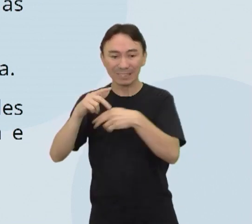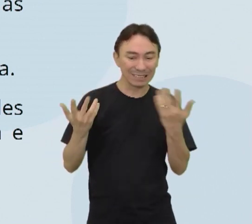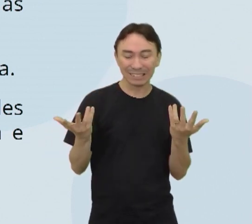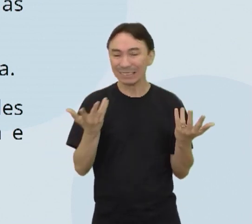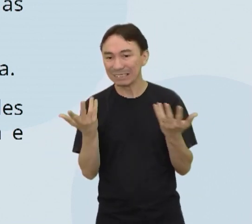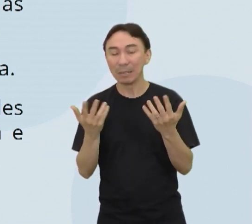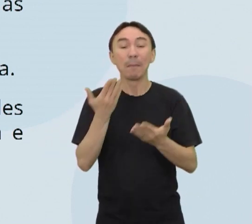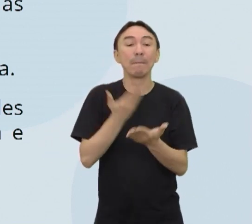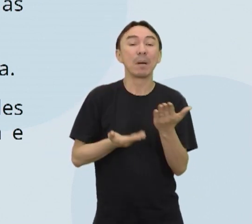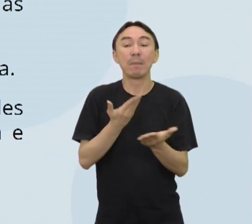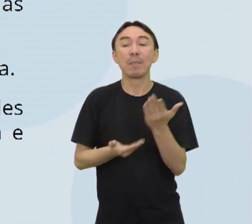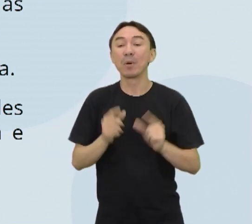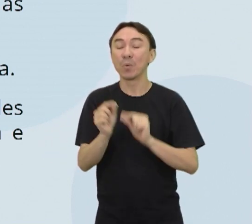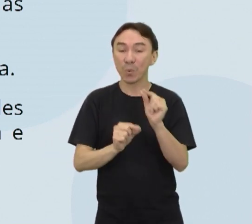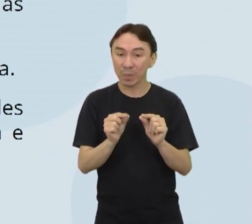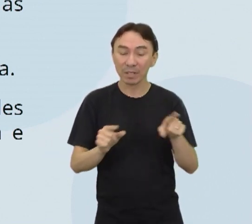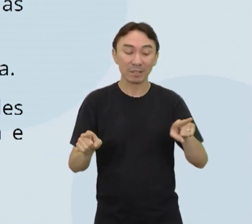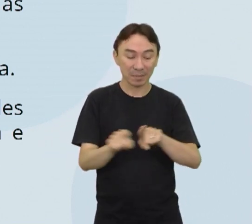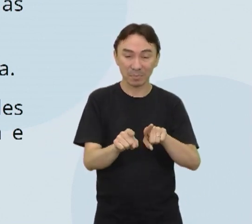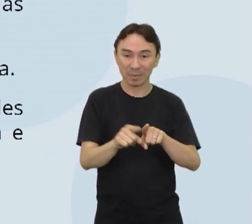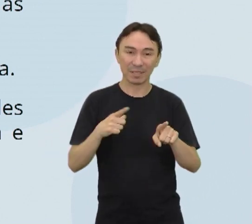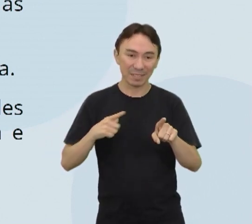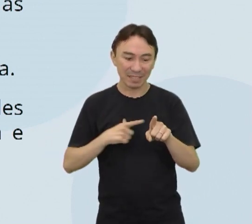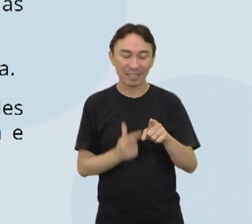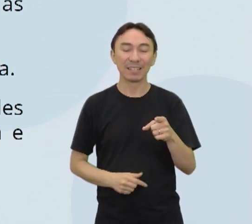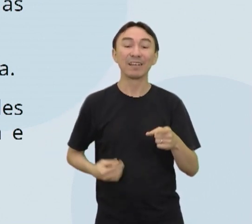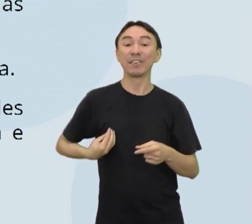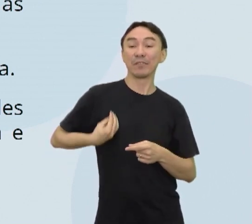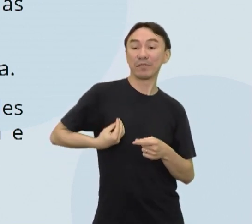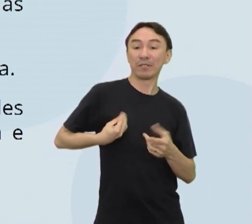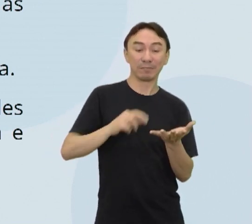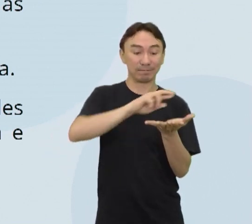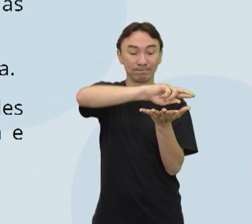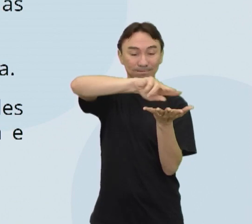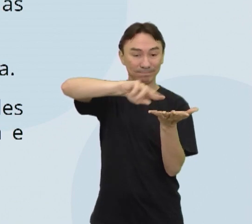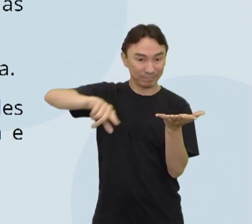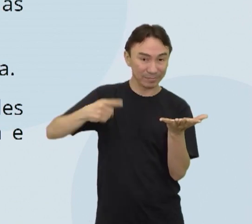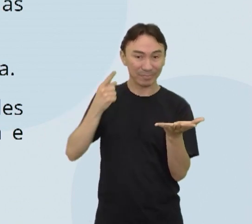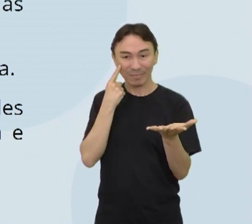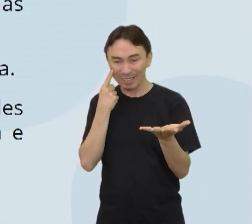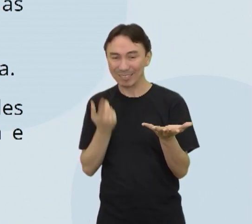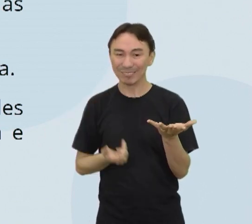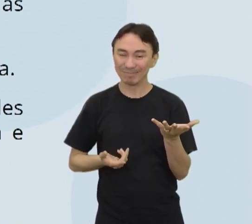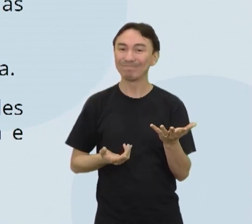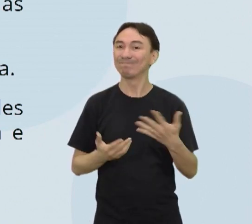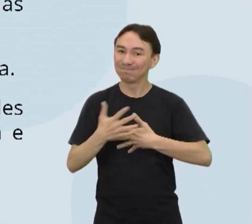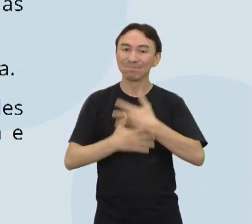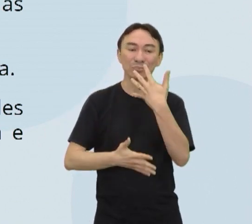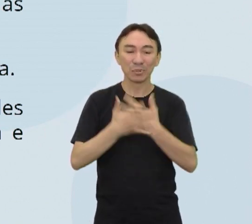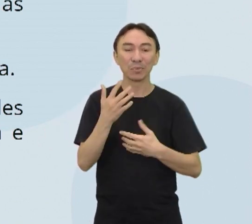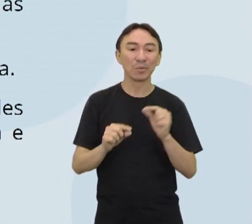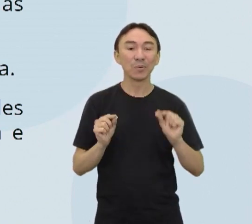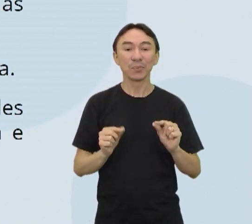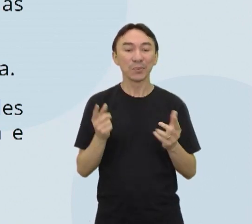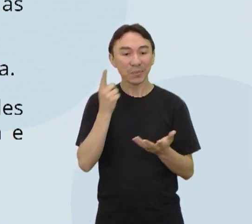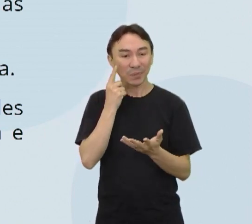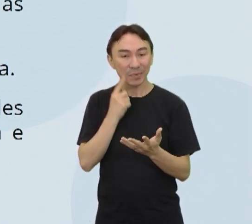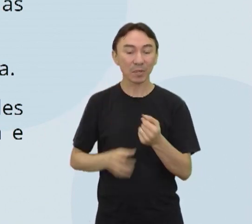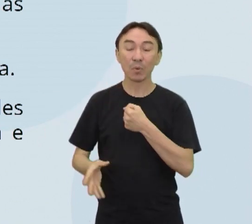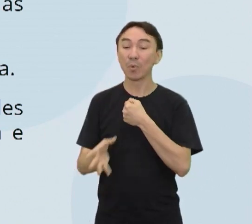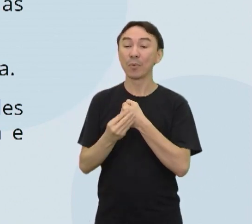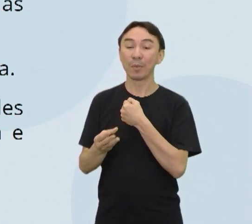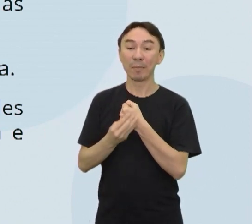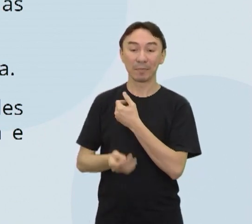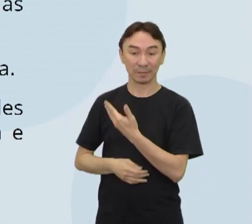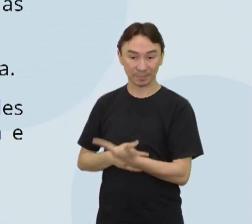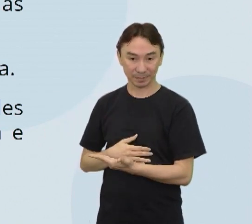para a biodiversidade. Unidade temática, natureza, ambientes e qualidade de vida. E objeto de